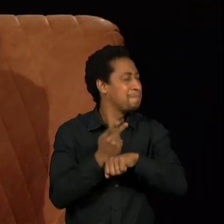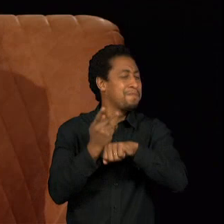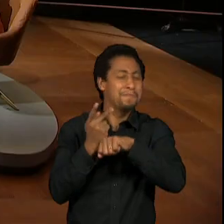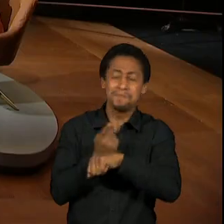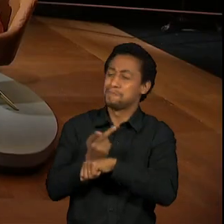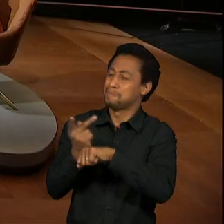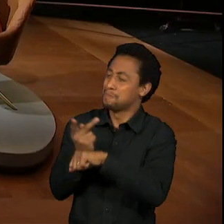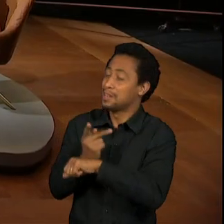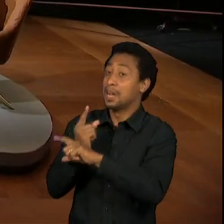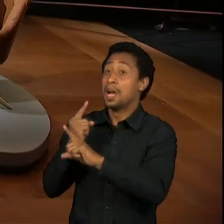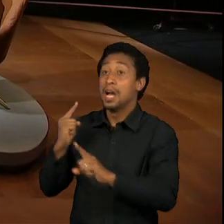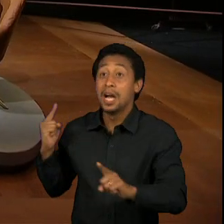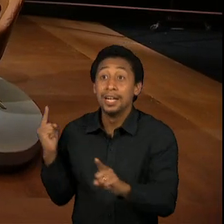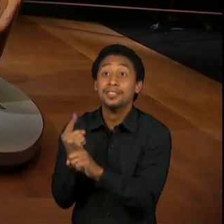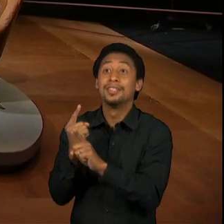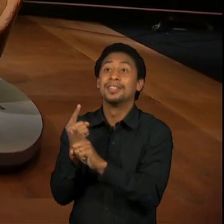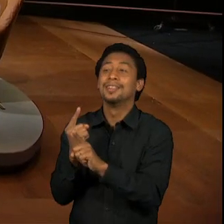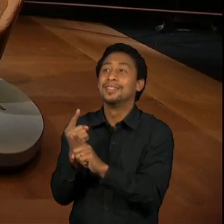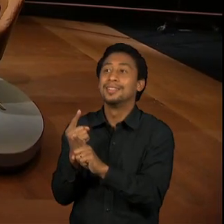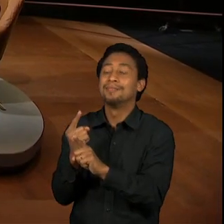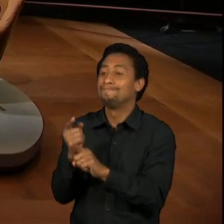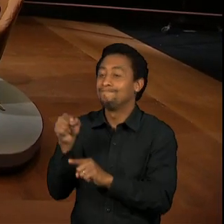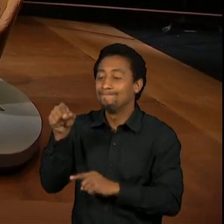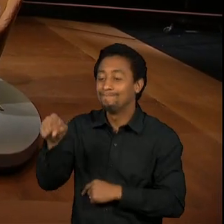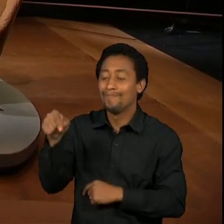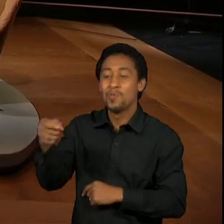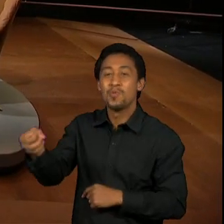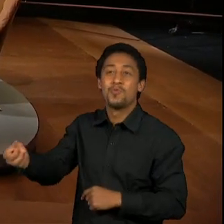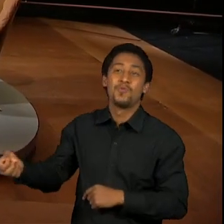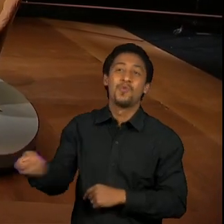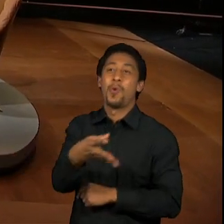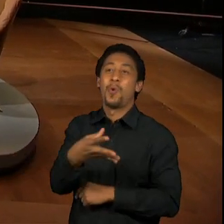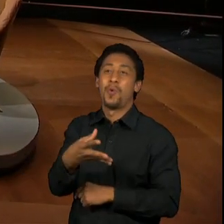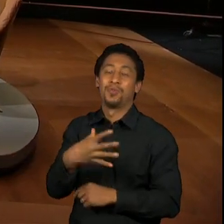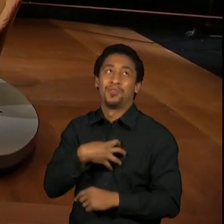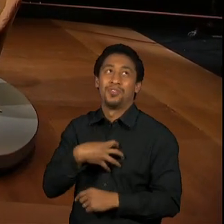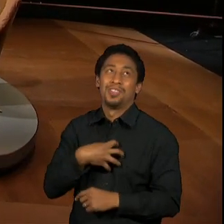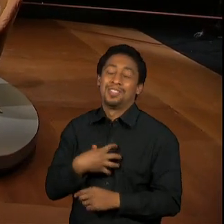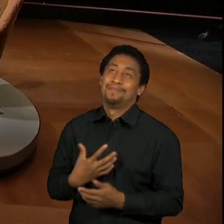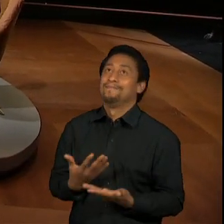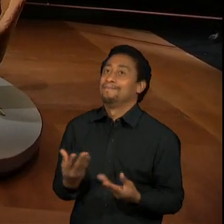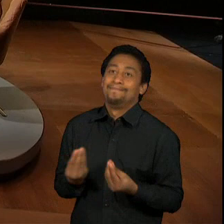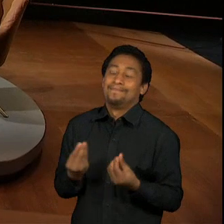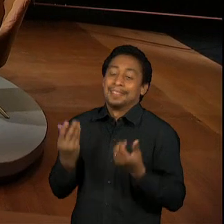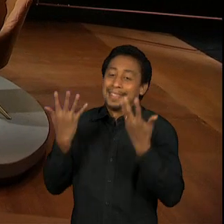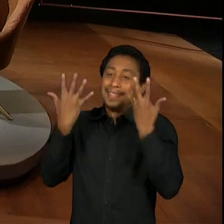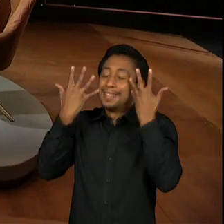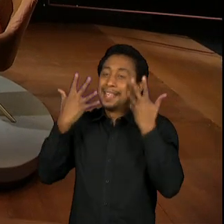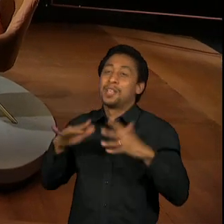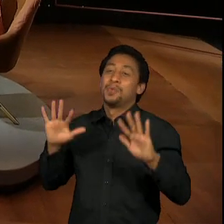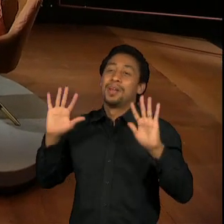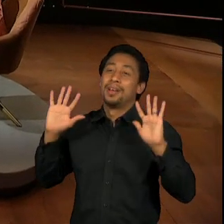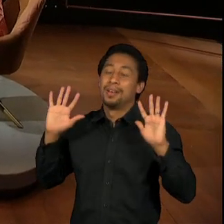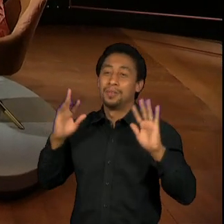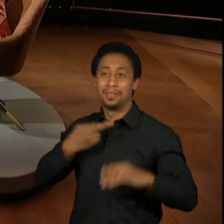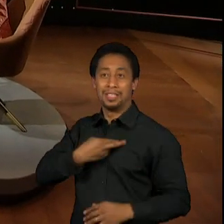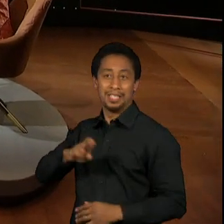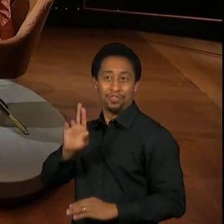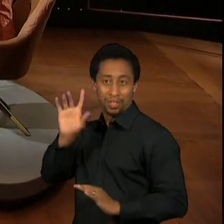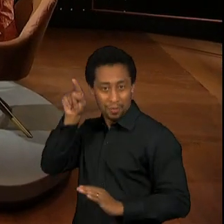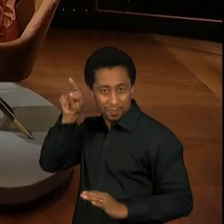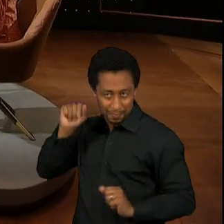nova, porque eu tenho um lado místico mesmo, tenho natural, né? Baiano,